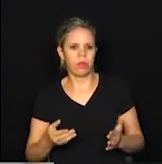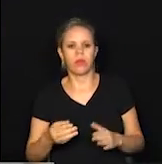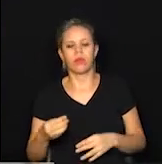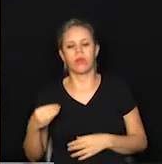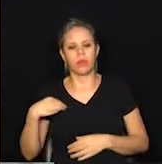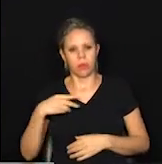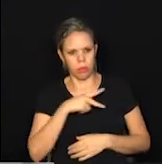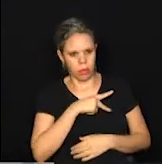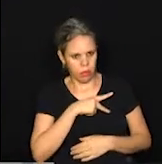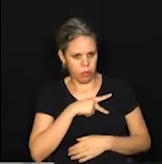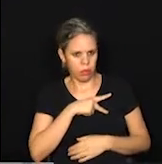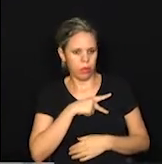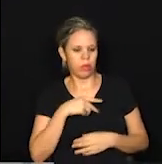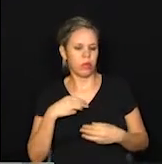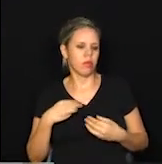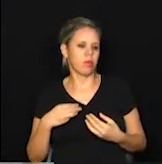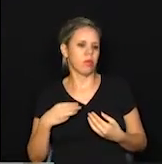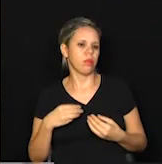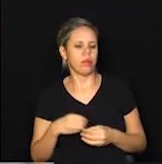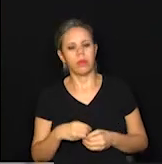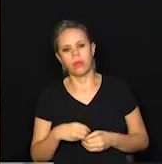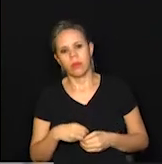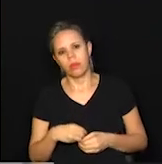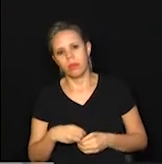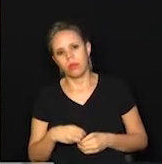provisória, dando novamente